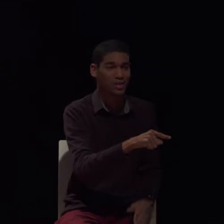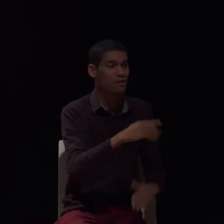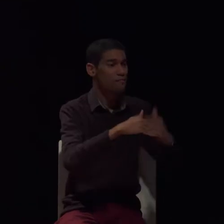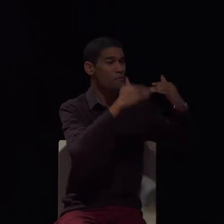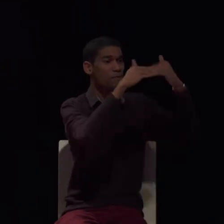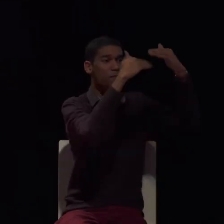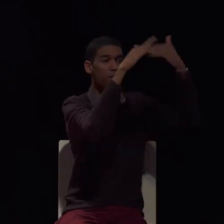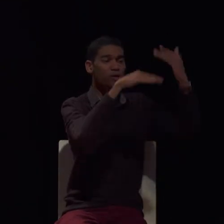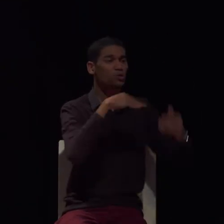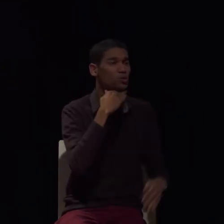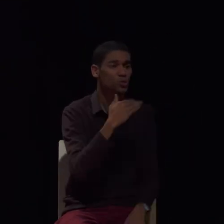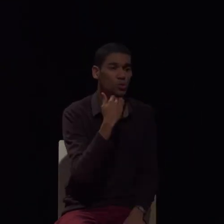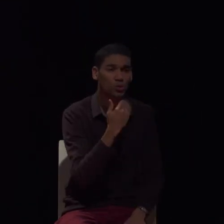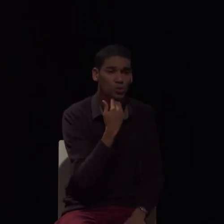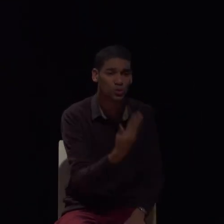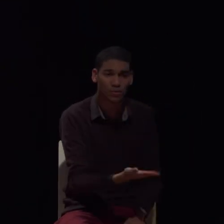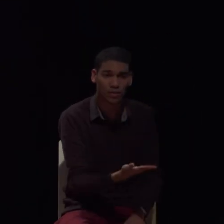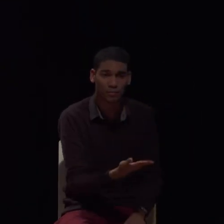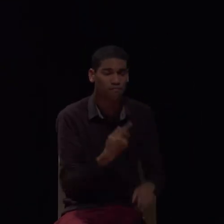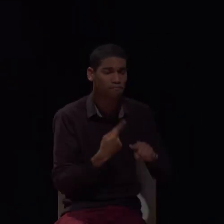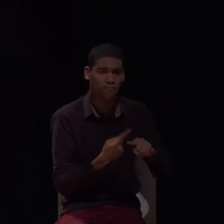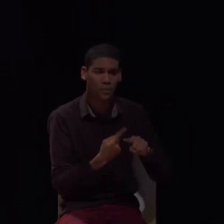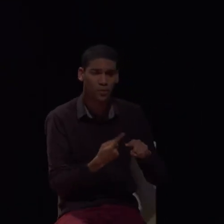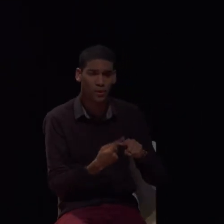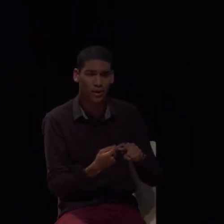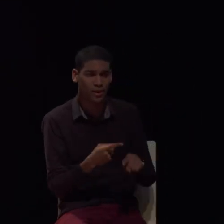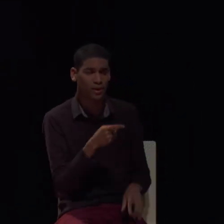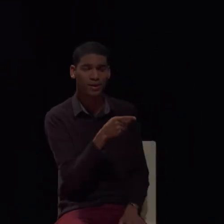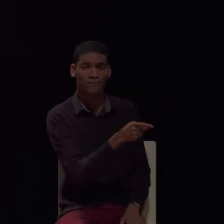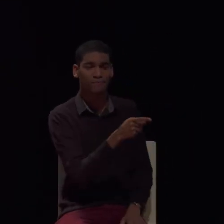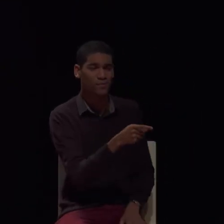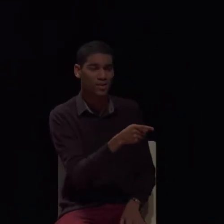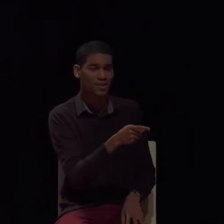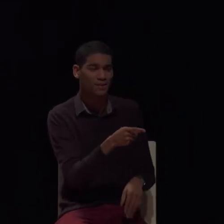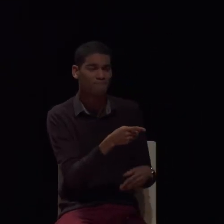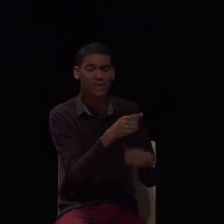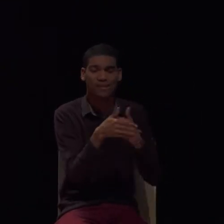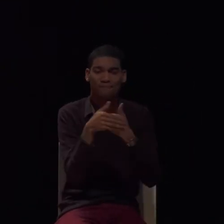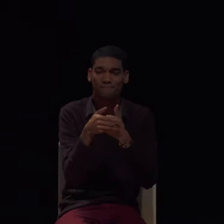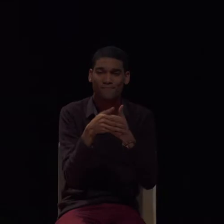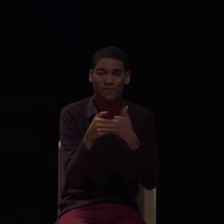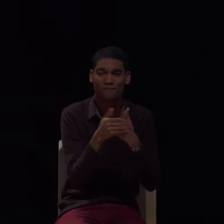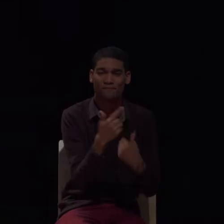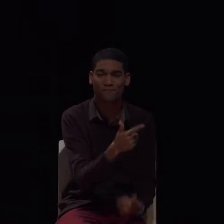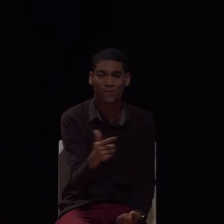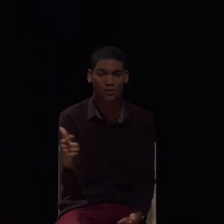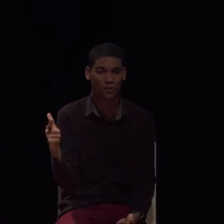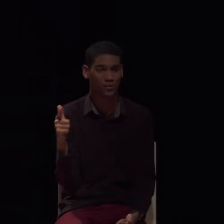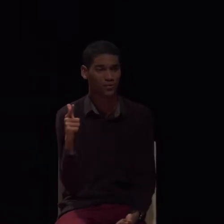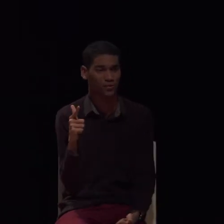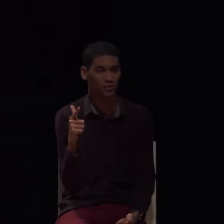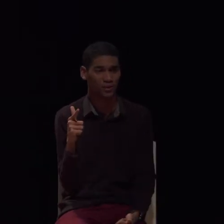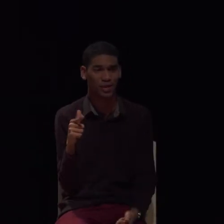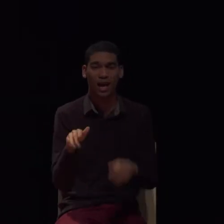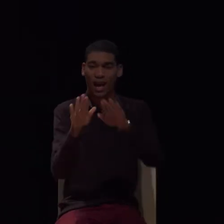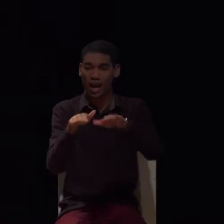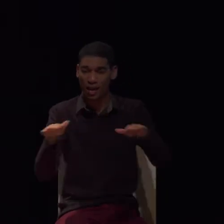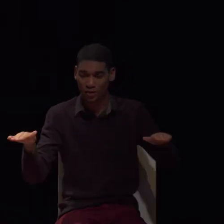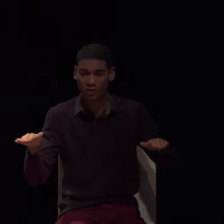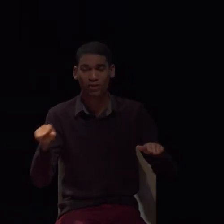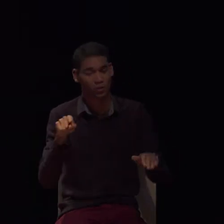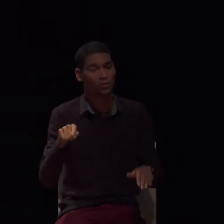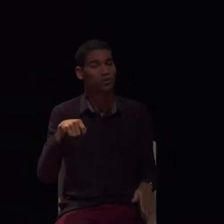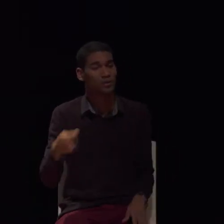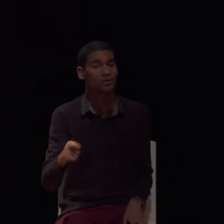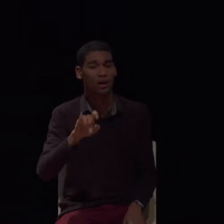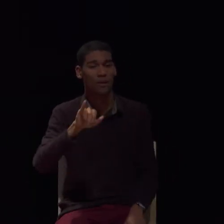porque eles não conseguem ter acesso sequer afeto são esses os estudantes da educação de